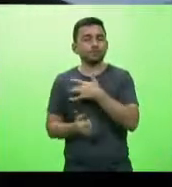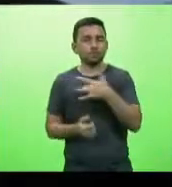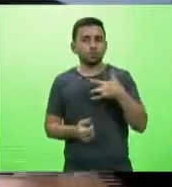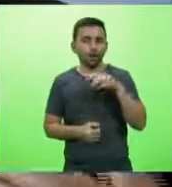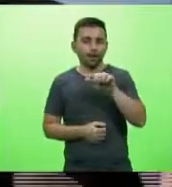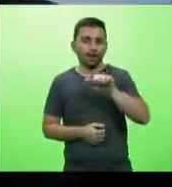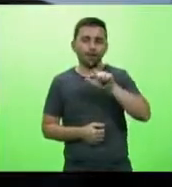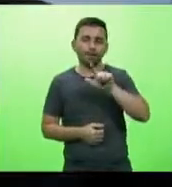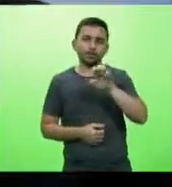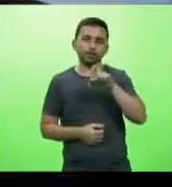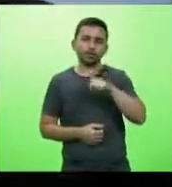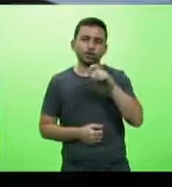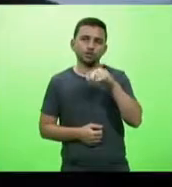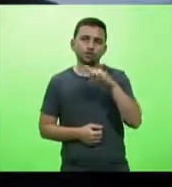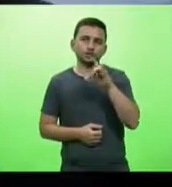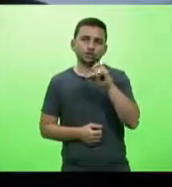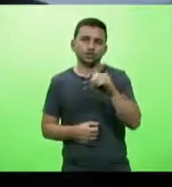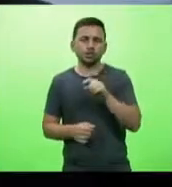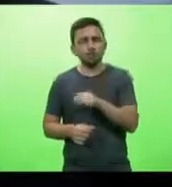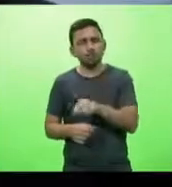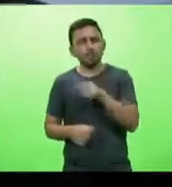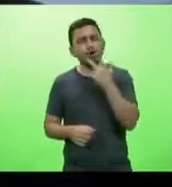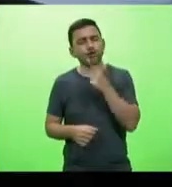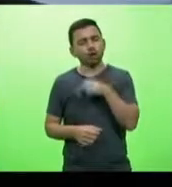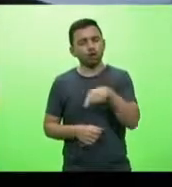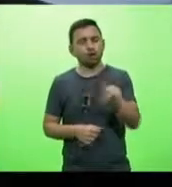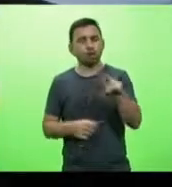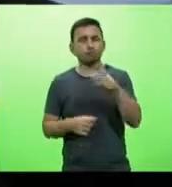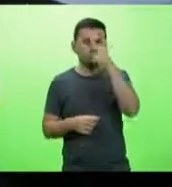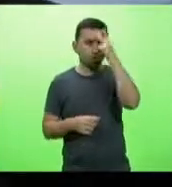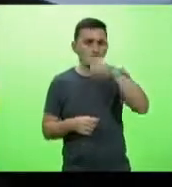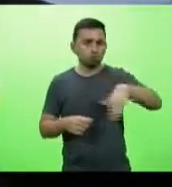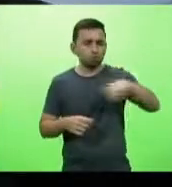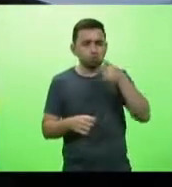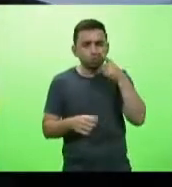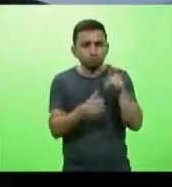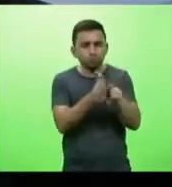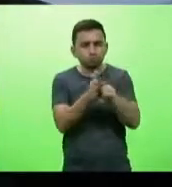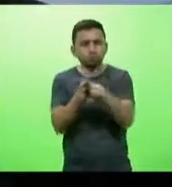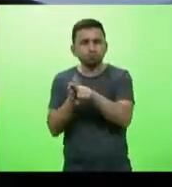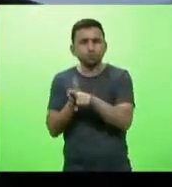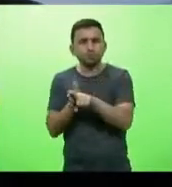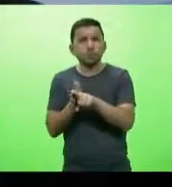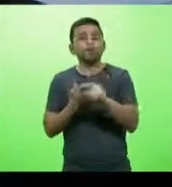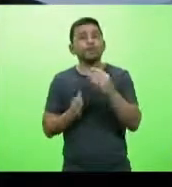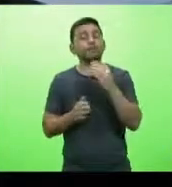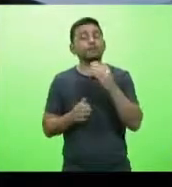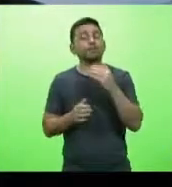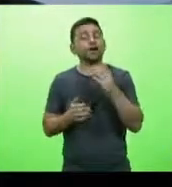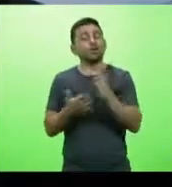Alexandre, e ele encaminhou o pessoal foi lá, fez o levantamento e foi solicitado